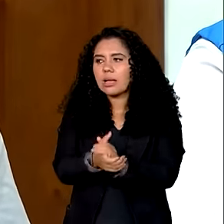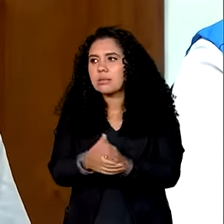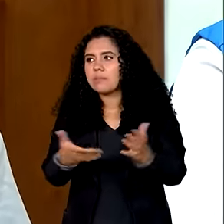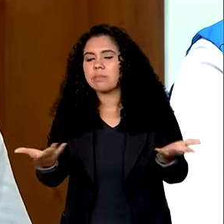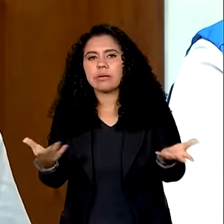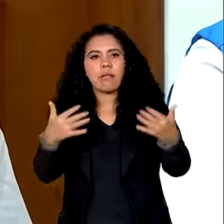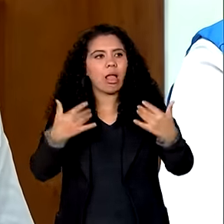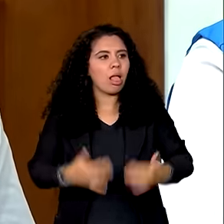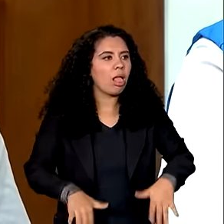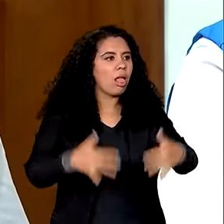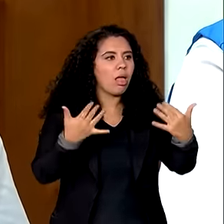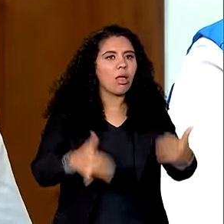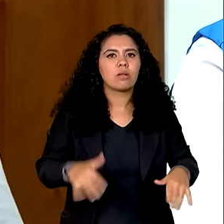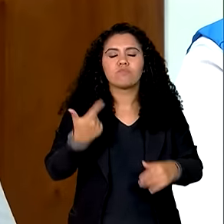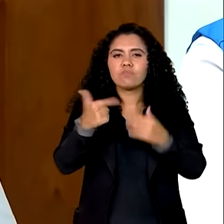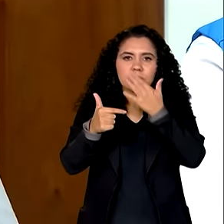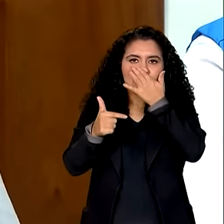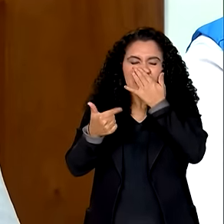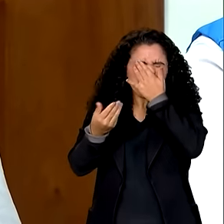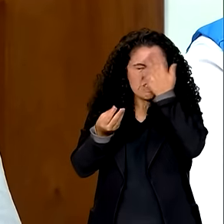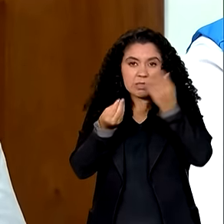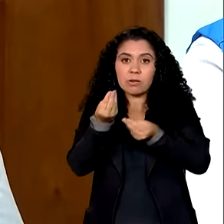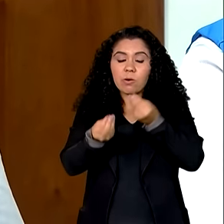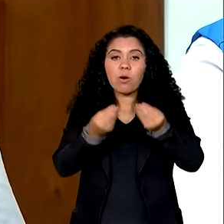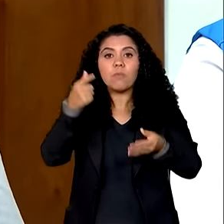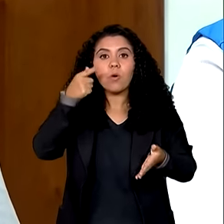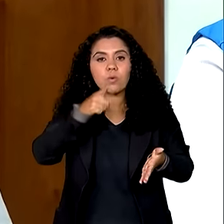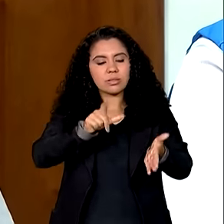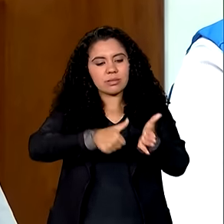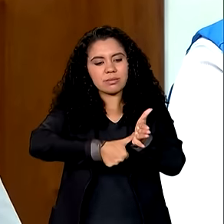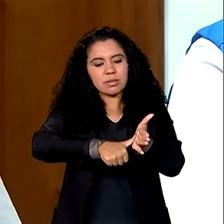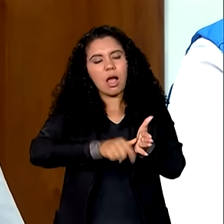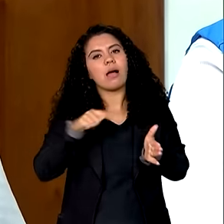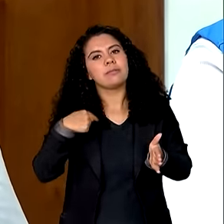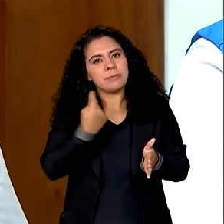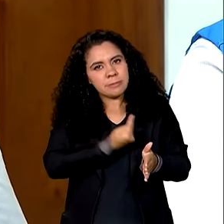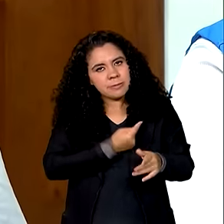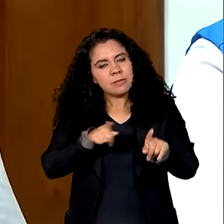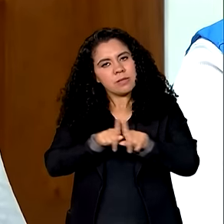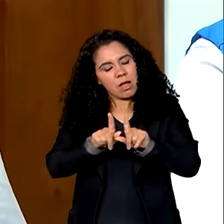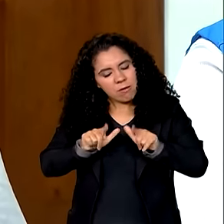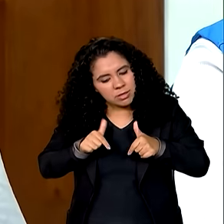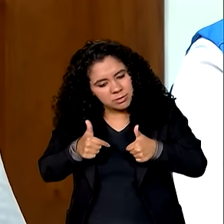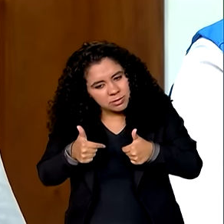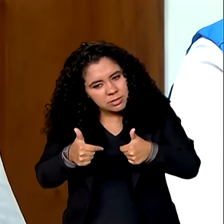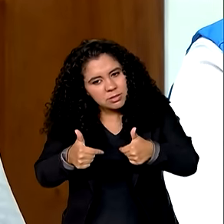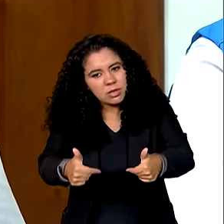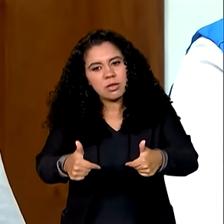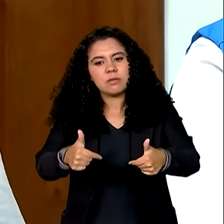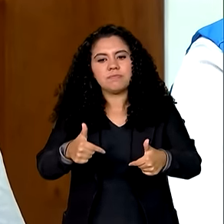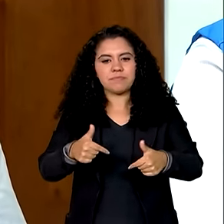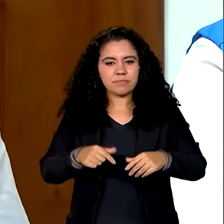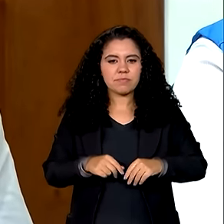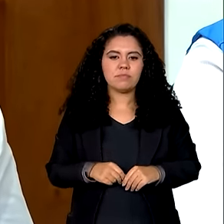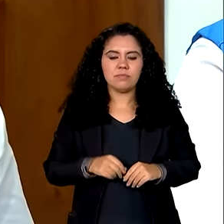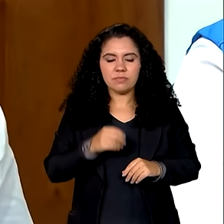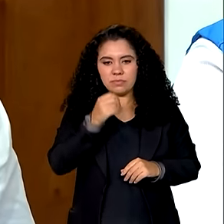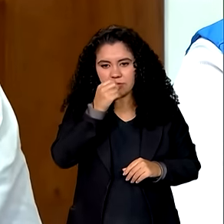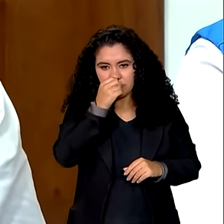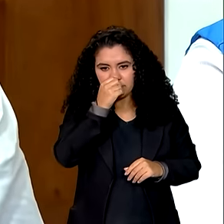tem como conseguir um documento de identidade então nós estamos correndo atrás disso da maneira mais séria possível